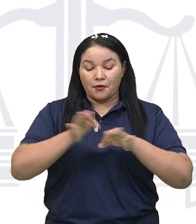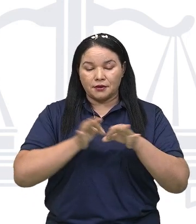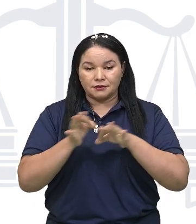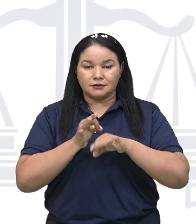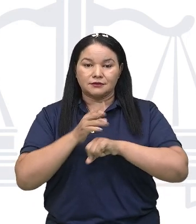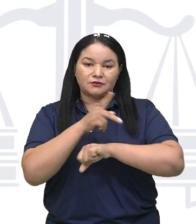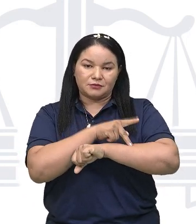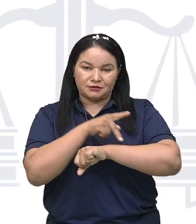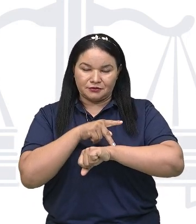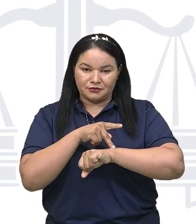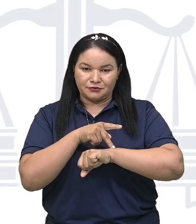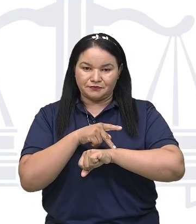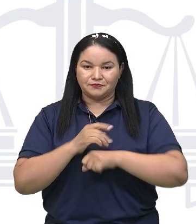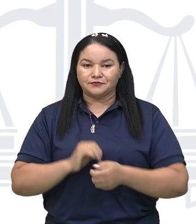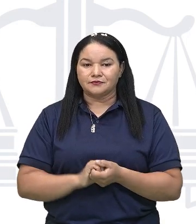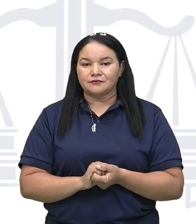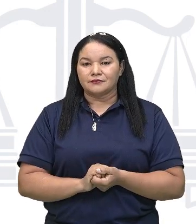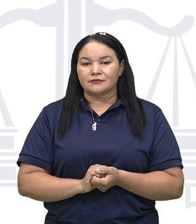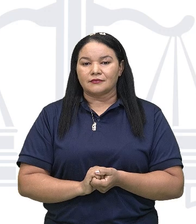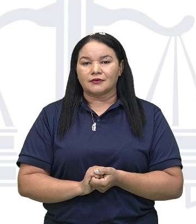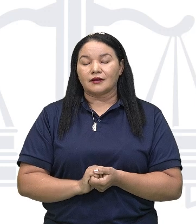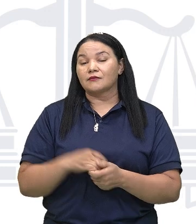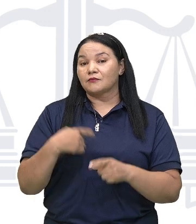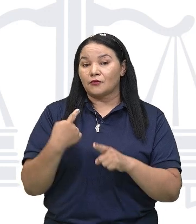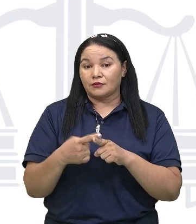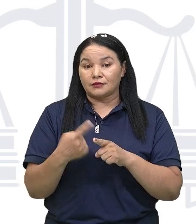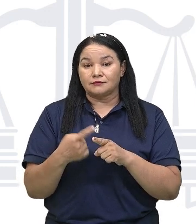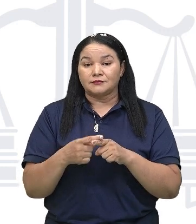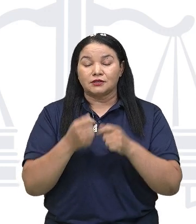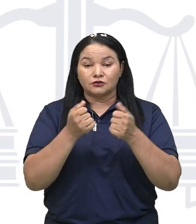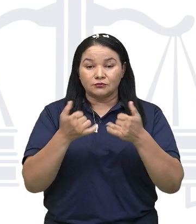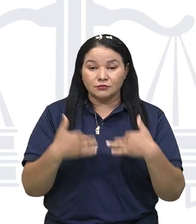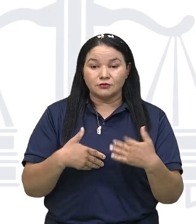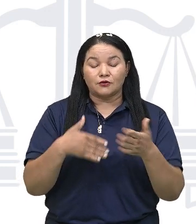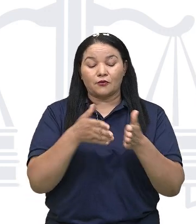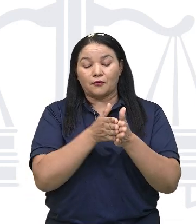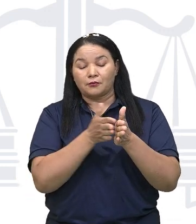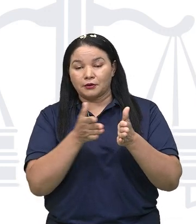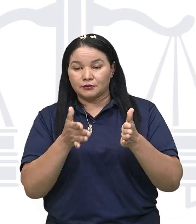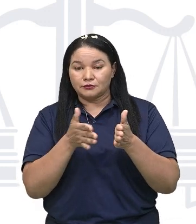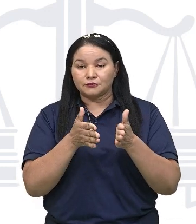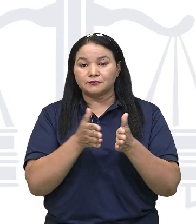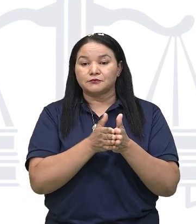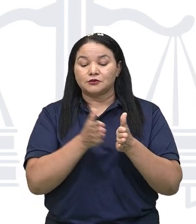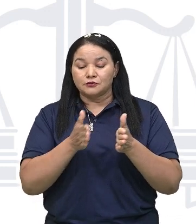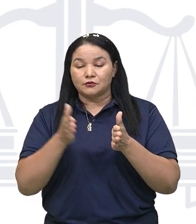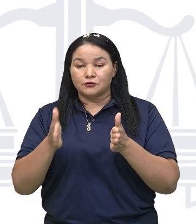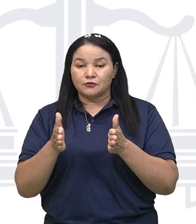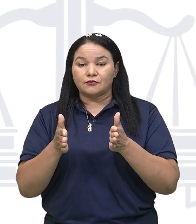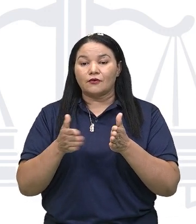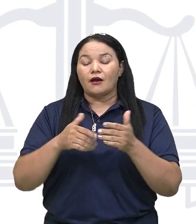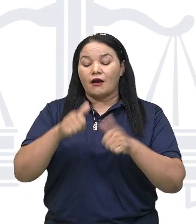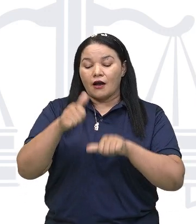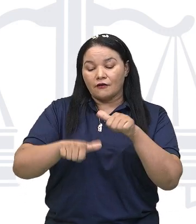Socorro? Sim, organização pedagógica, porque ele vai definir os períodos letivos, as avaliações e todos os projetos que